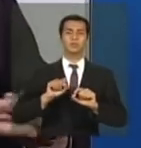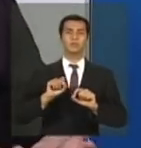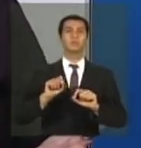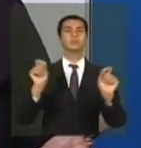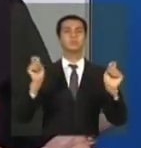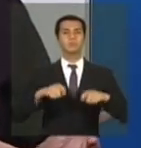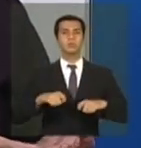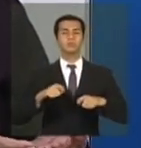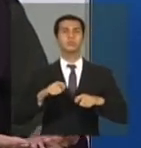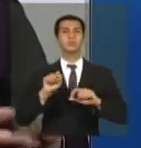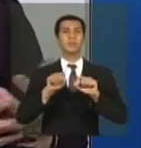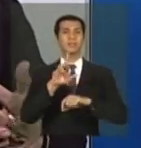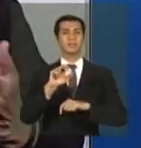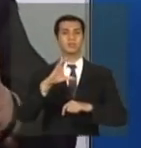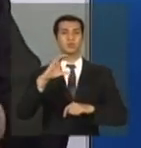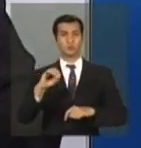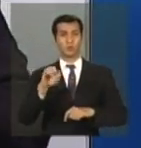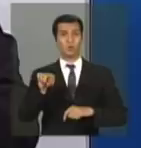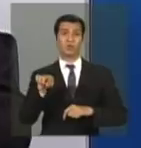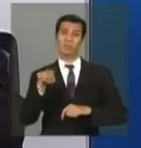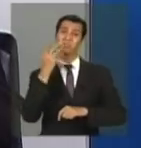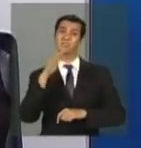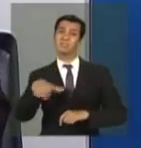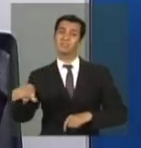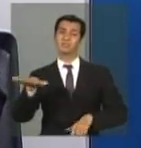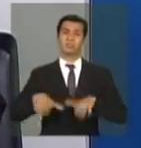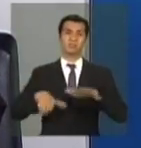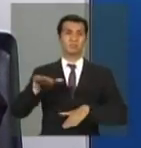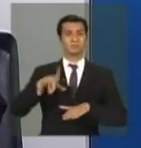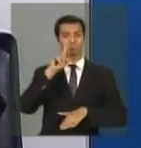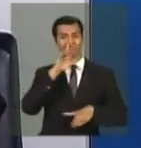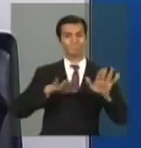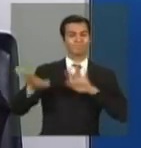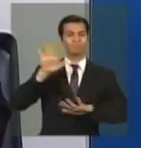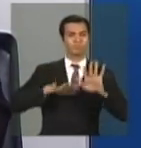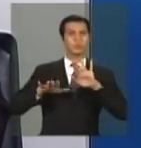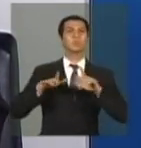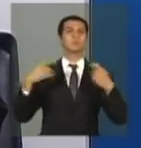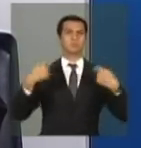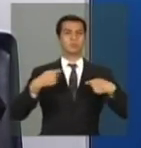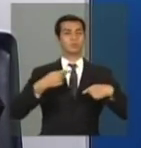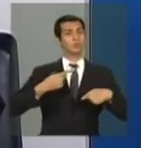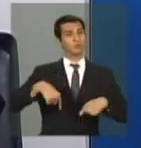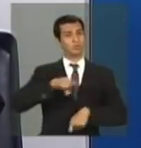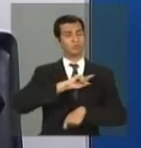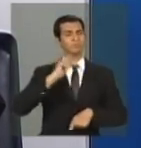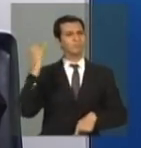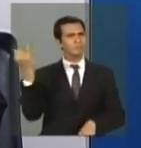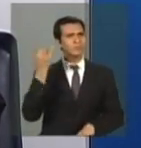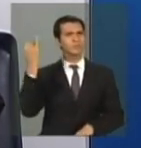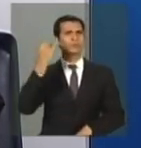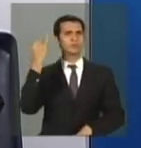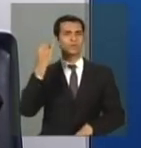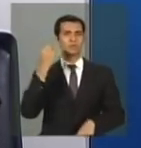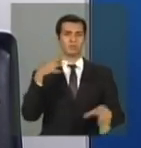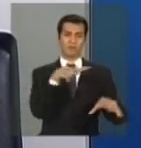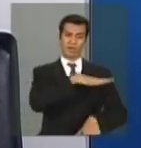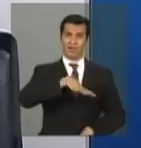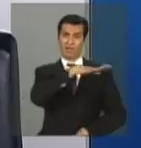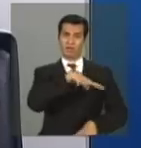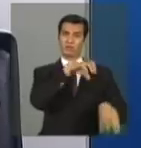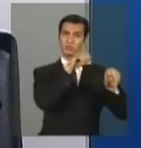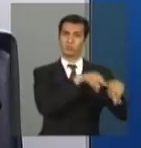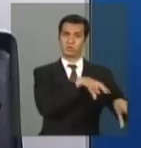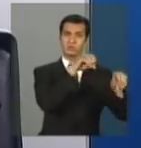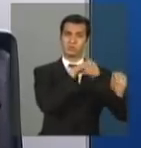de risco para ela, uhum. Entende? Então, esse fato, acho que é importante para que a área de educação perceba